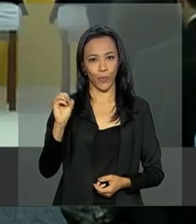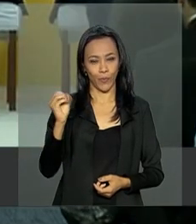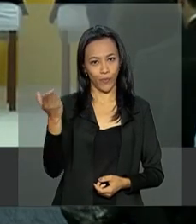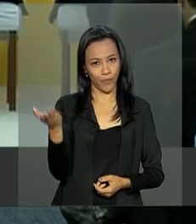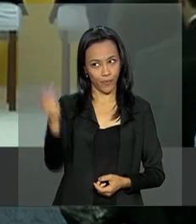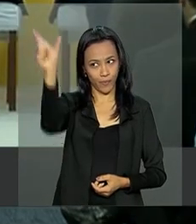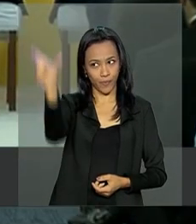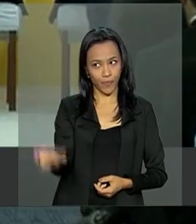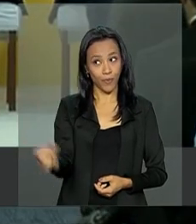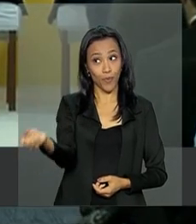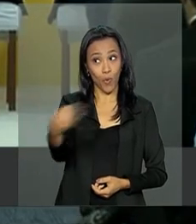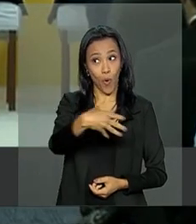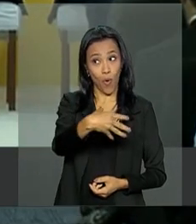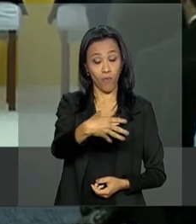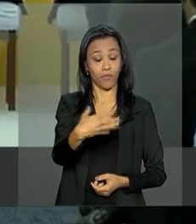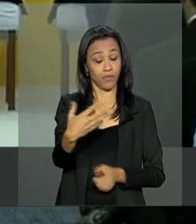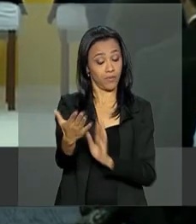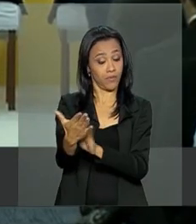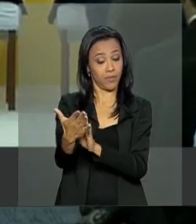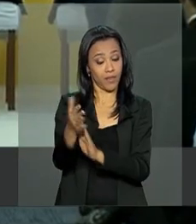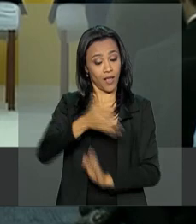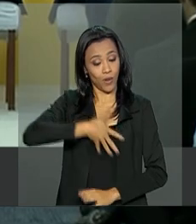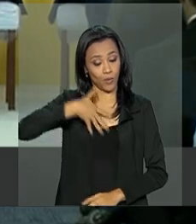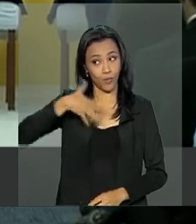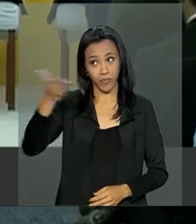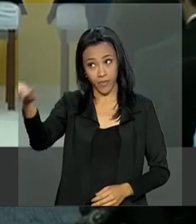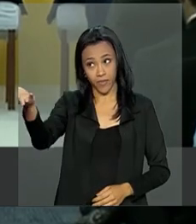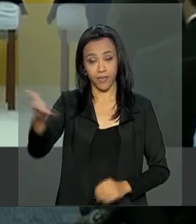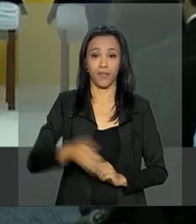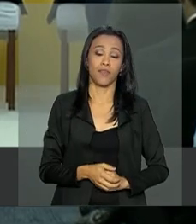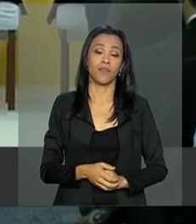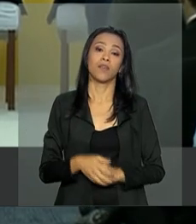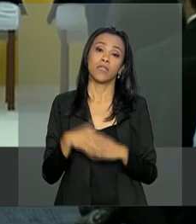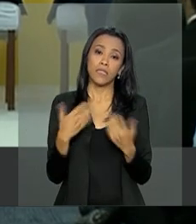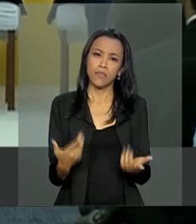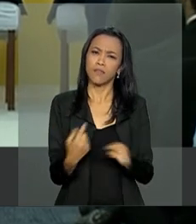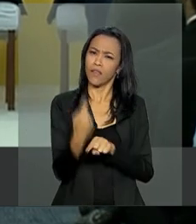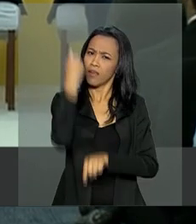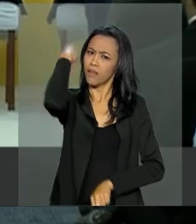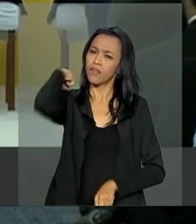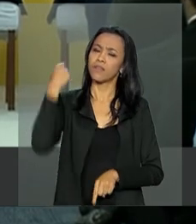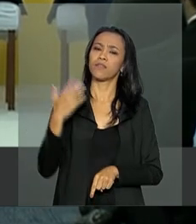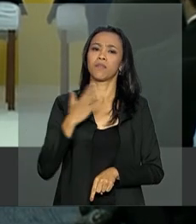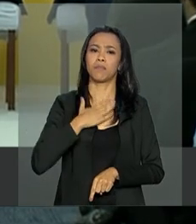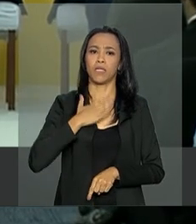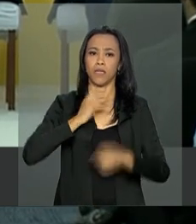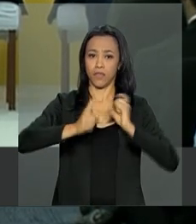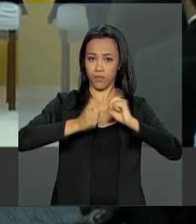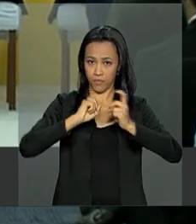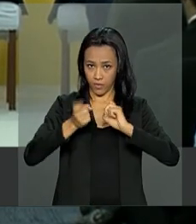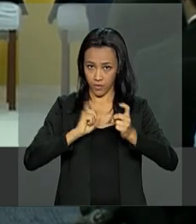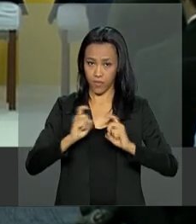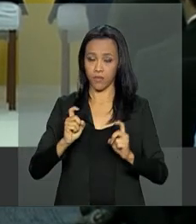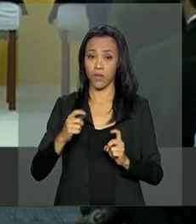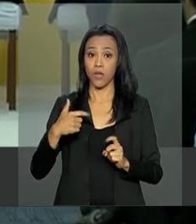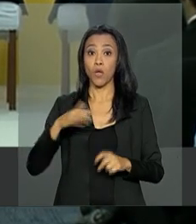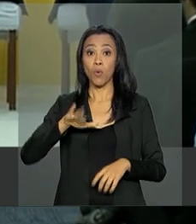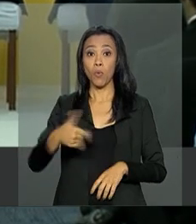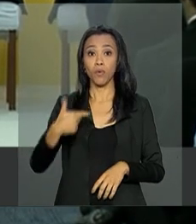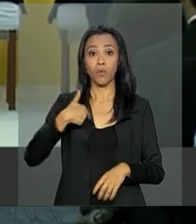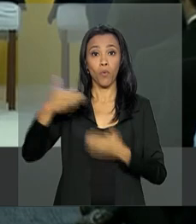fazendo novos elogios. O Blairo Maggi, desde o início da minha gestão, aliás, quando eu o